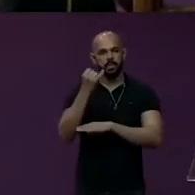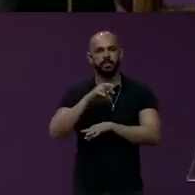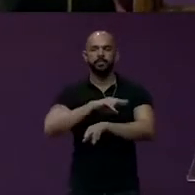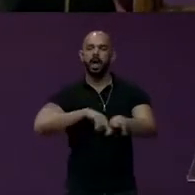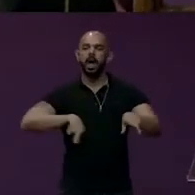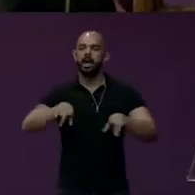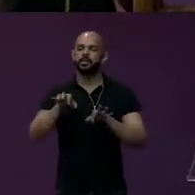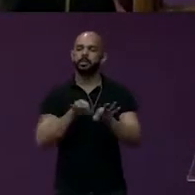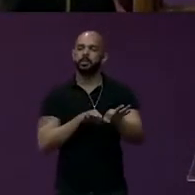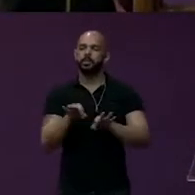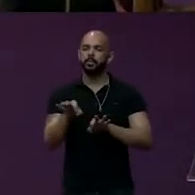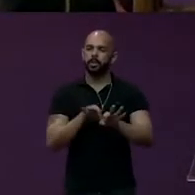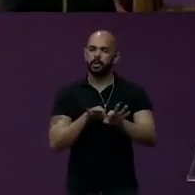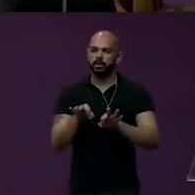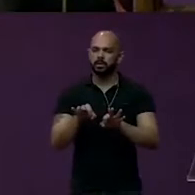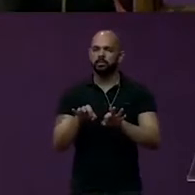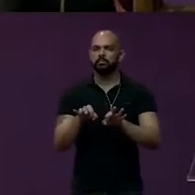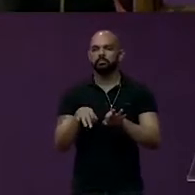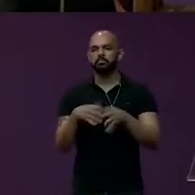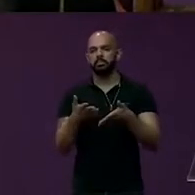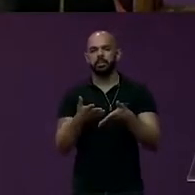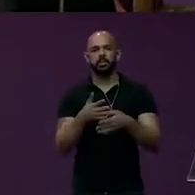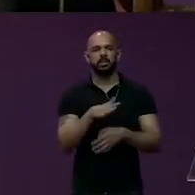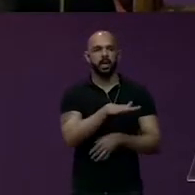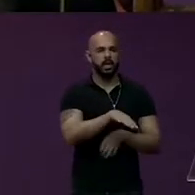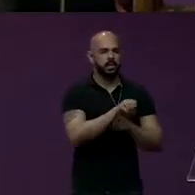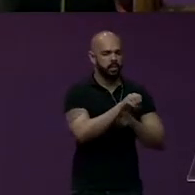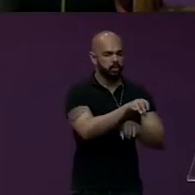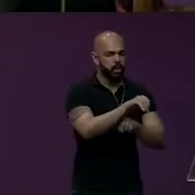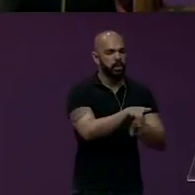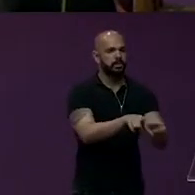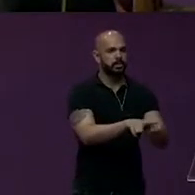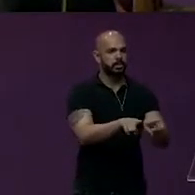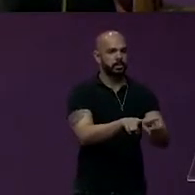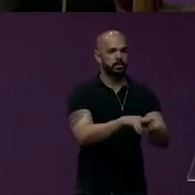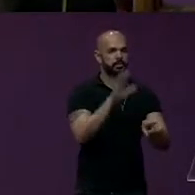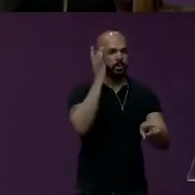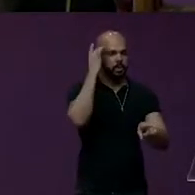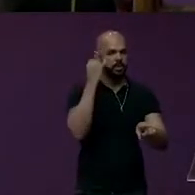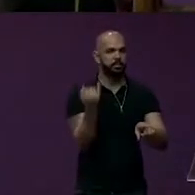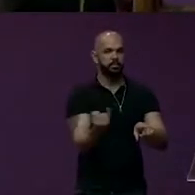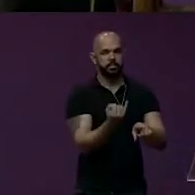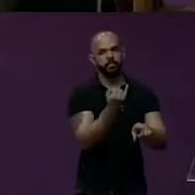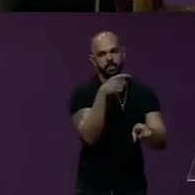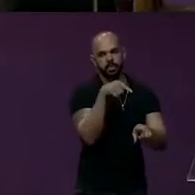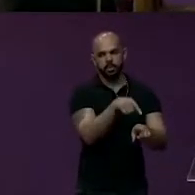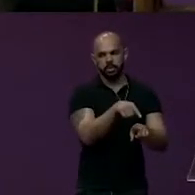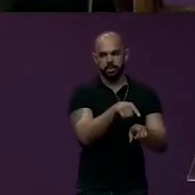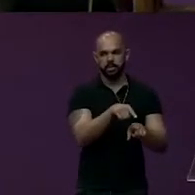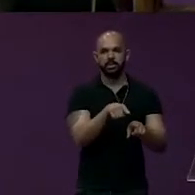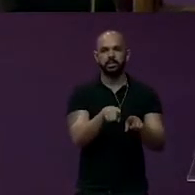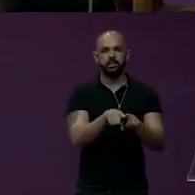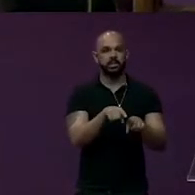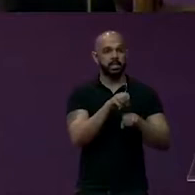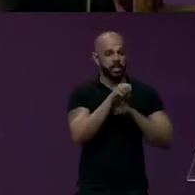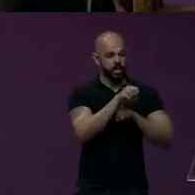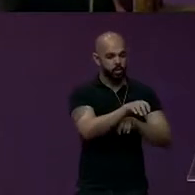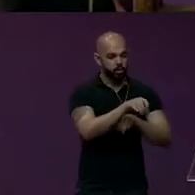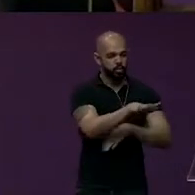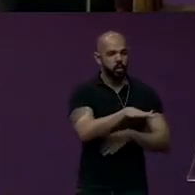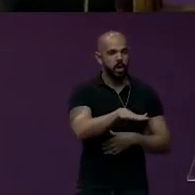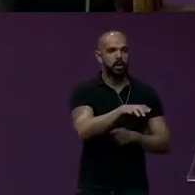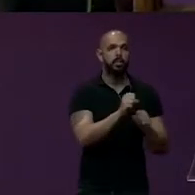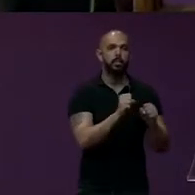vários programas, seja no campo da educação também, eu acho que isso é fundamental. Eu acho que no campo da educação